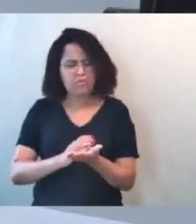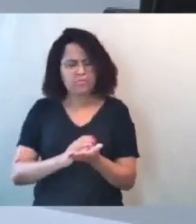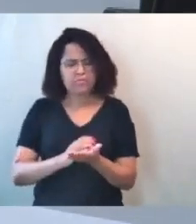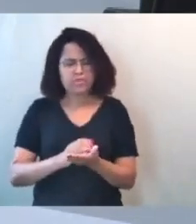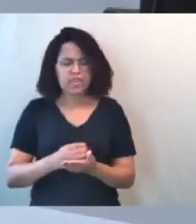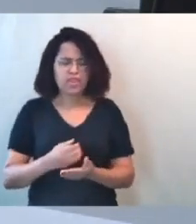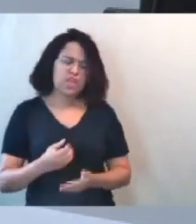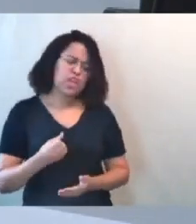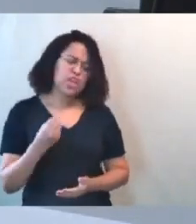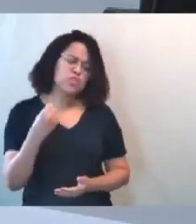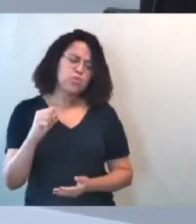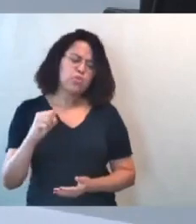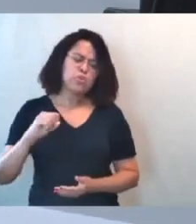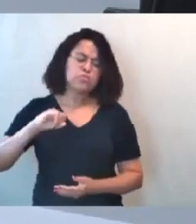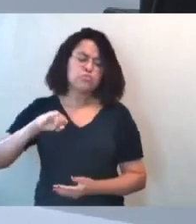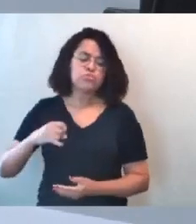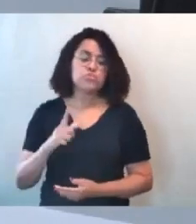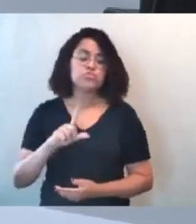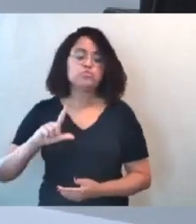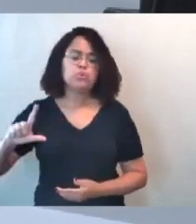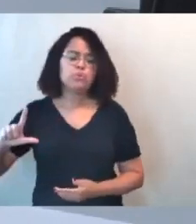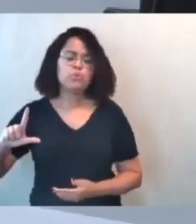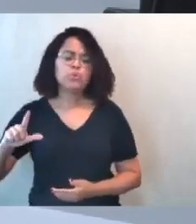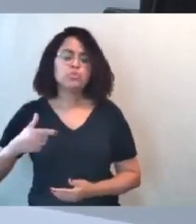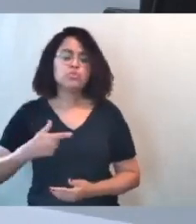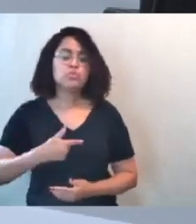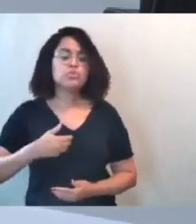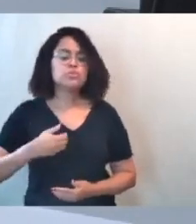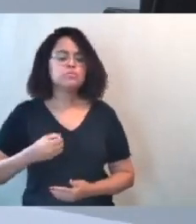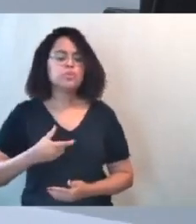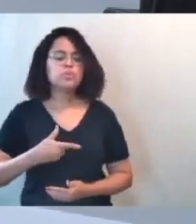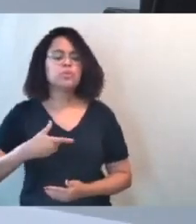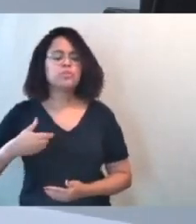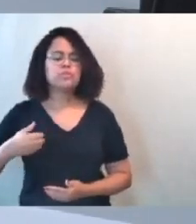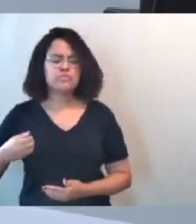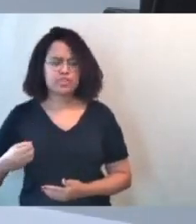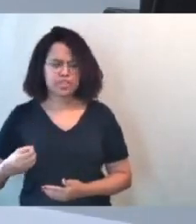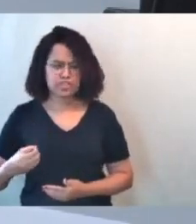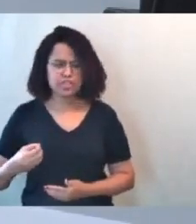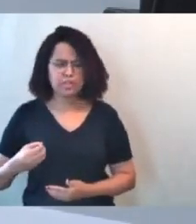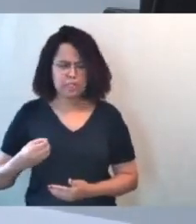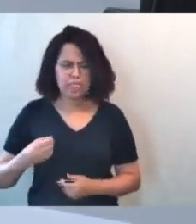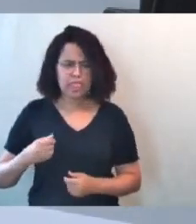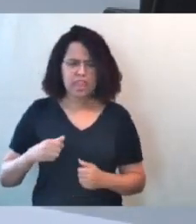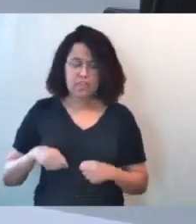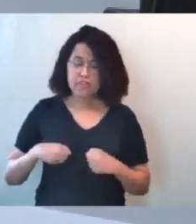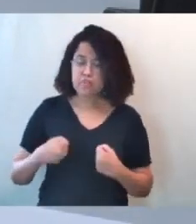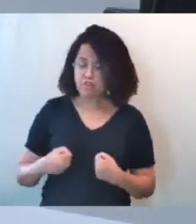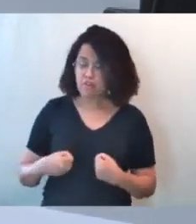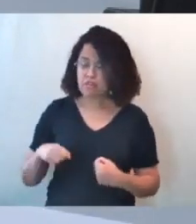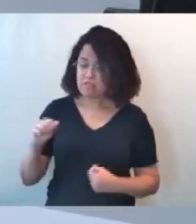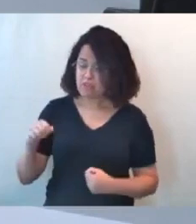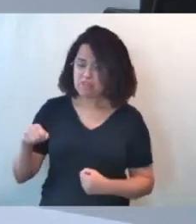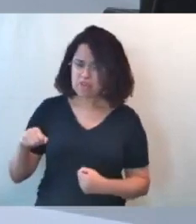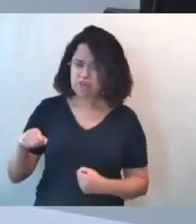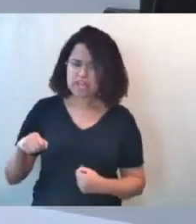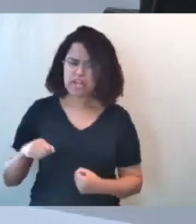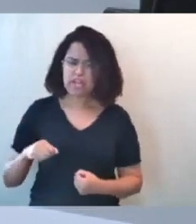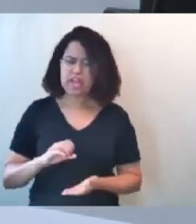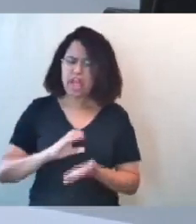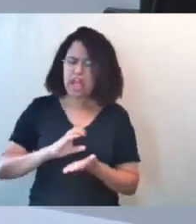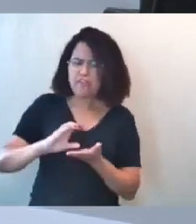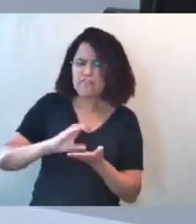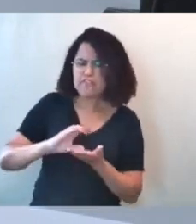onde o promotor que estava responsável, ele se posicionou favorável à viabilidade de aquisição antecipada de créditos para ajudar o